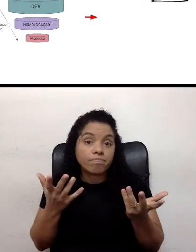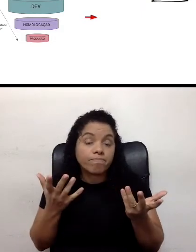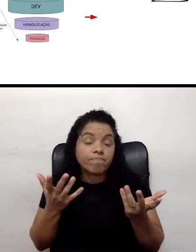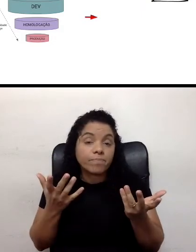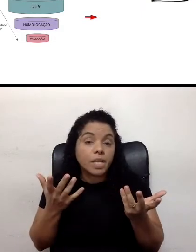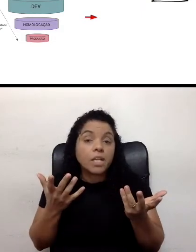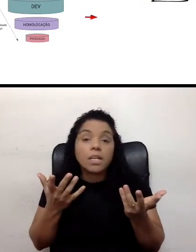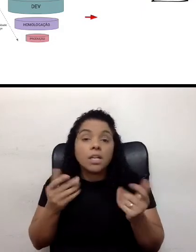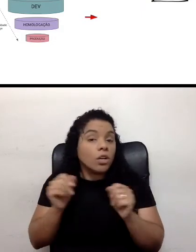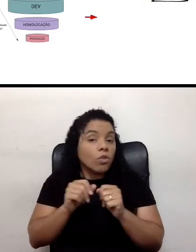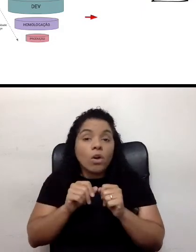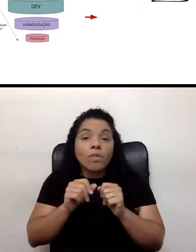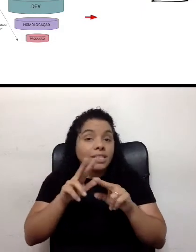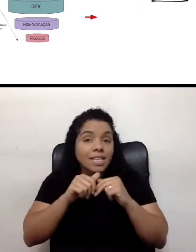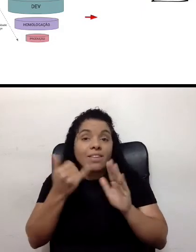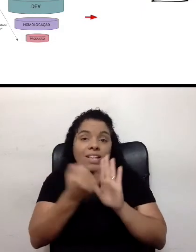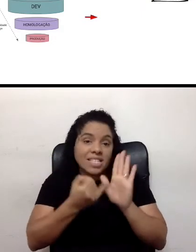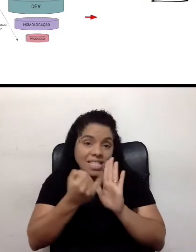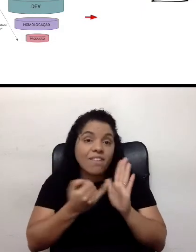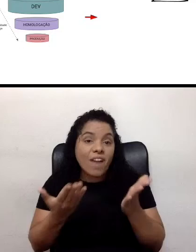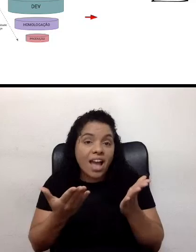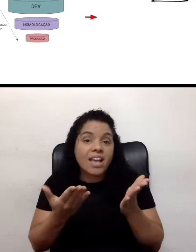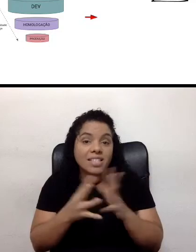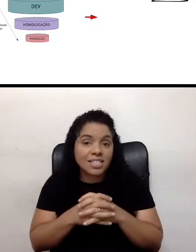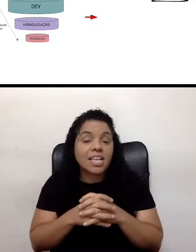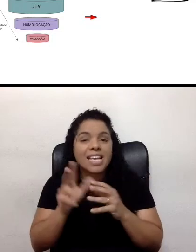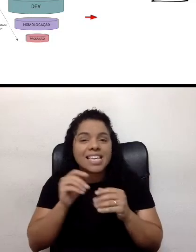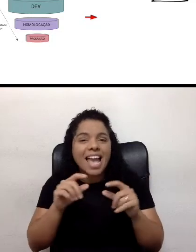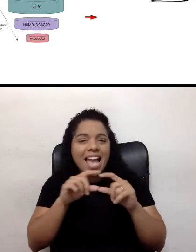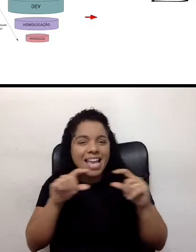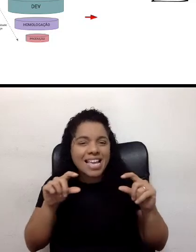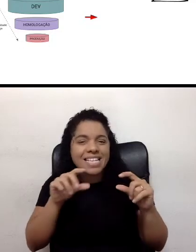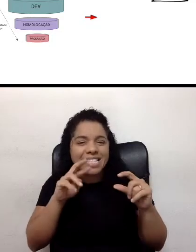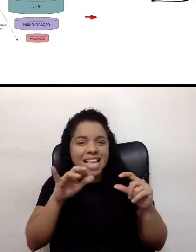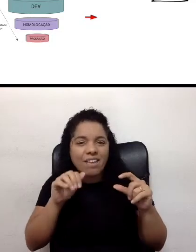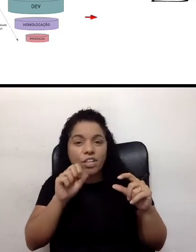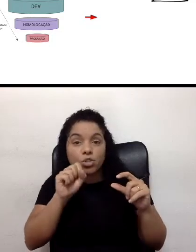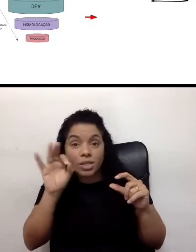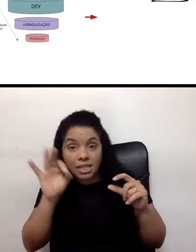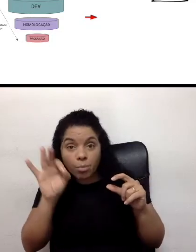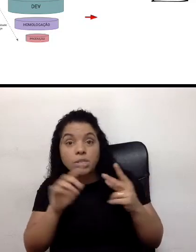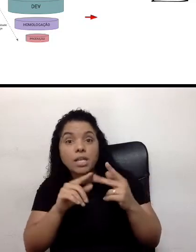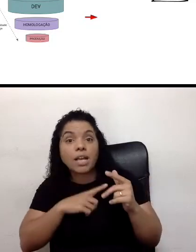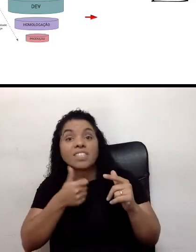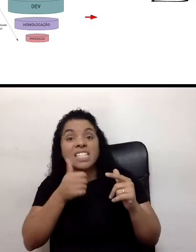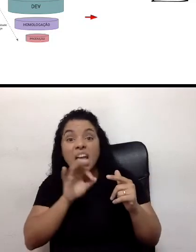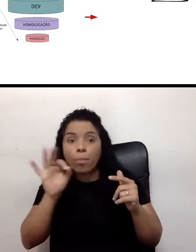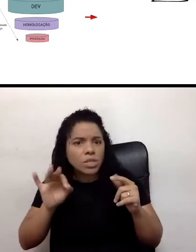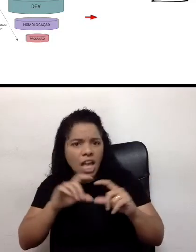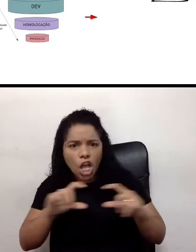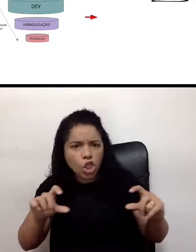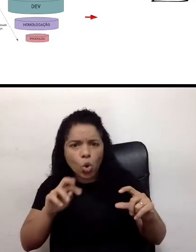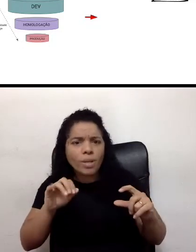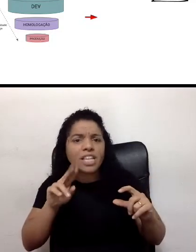vou fazer via interface. E aí, a camada de serviço, 80%, e eu quero fazer 100% de cobertura de